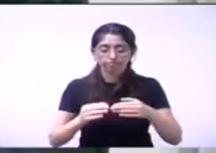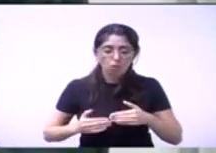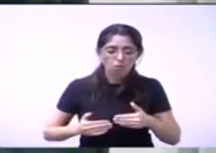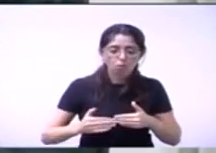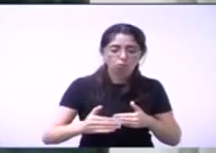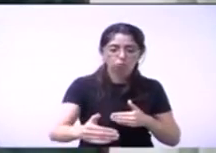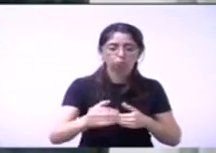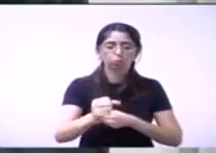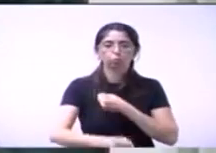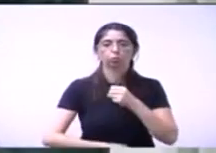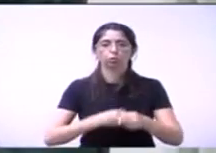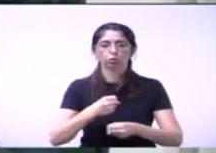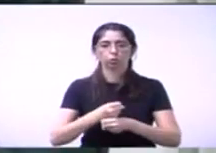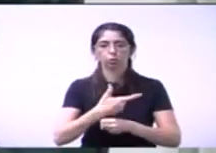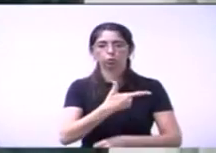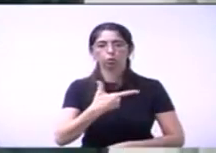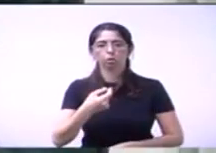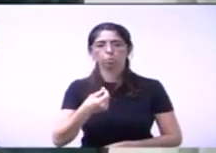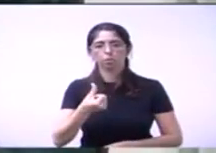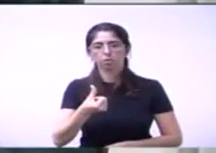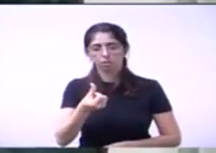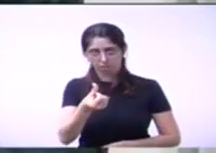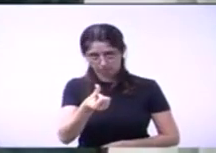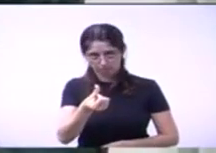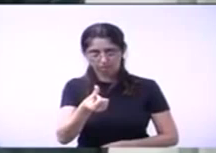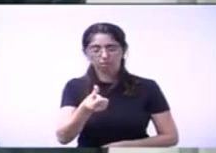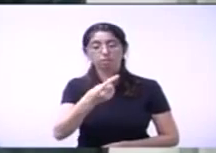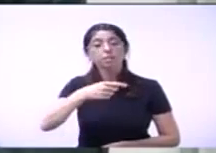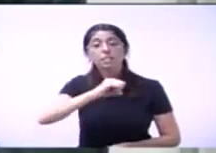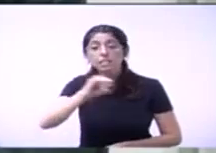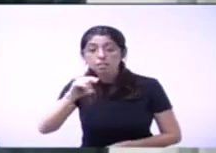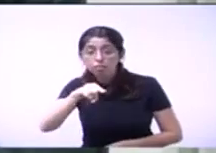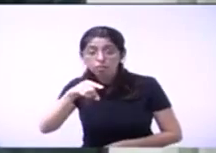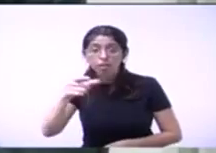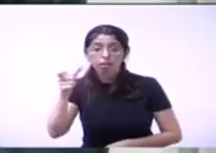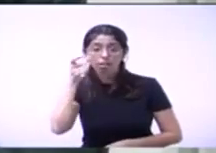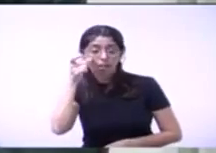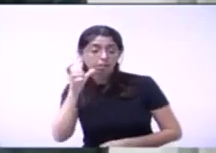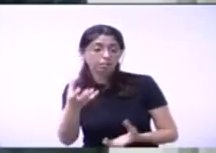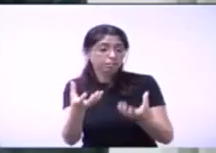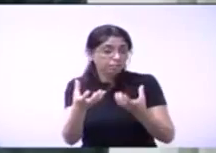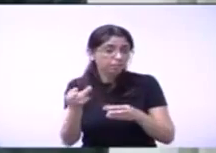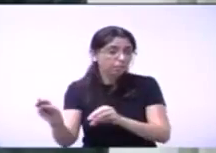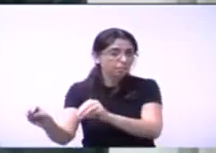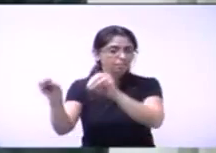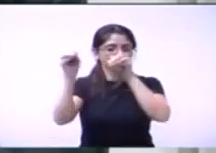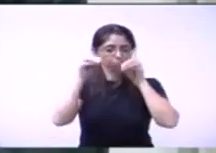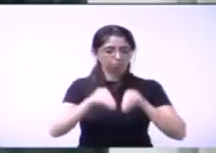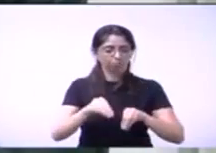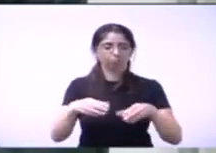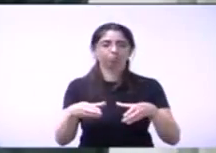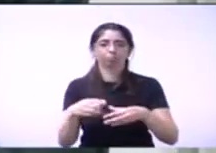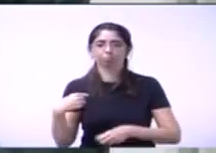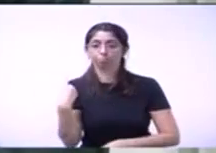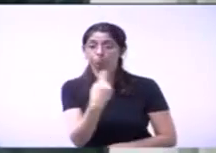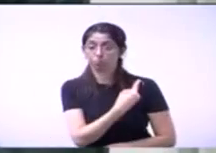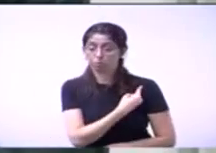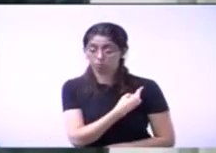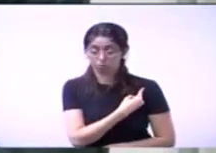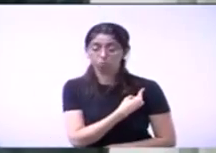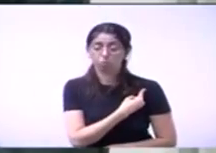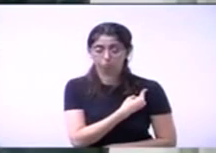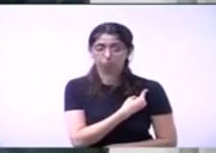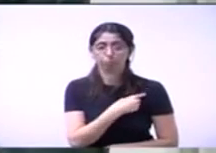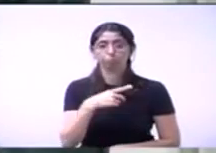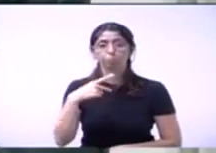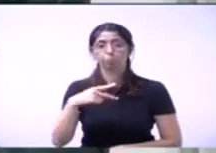2016. E faço convite também para que quem se interessar venha para o nosso partido, o Partido da República. E